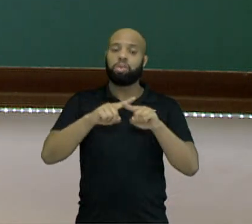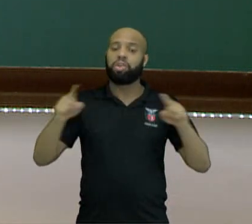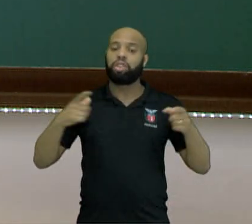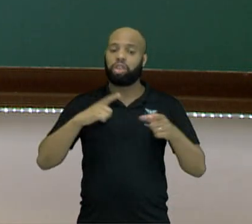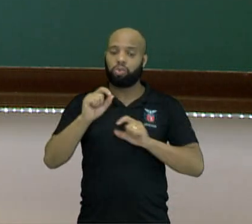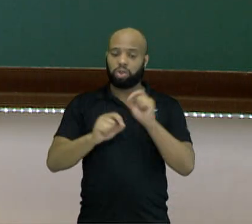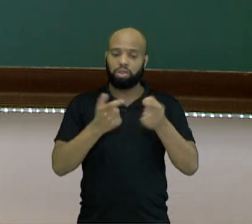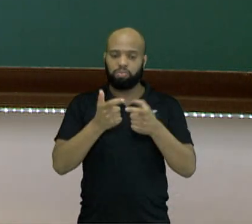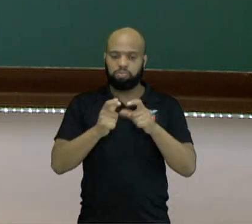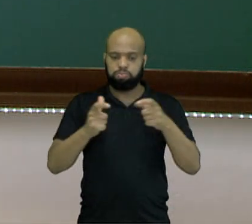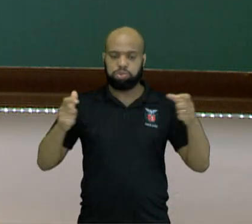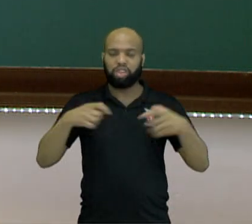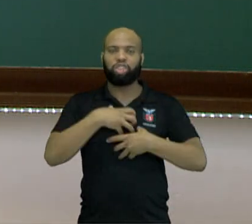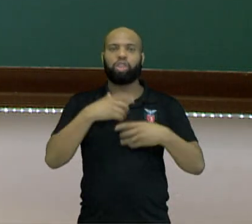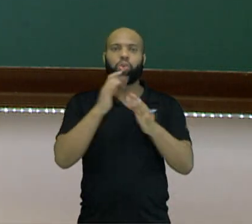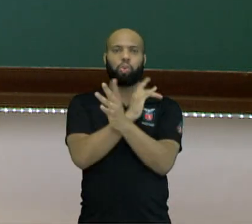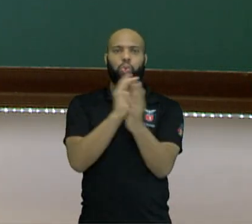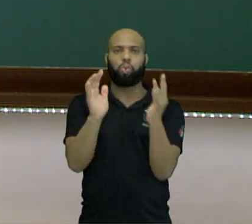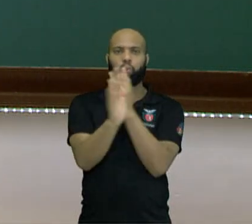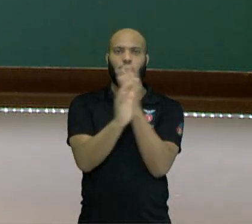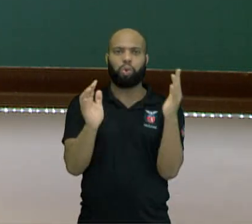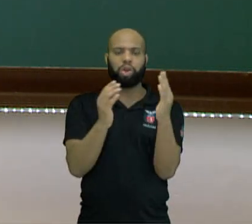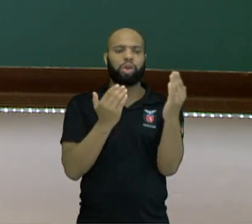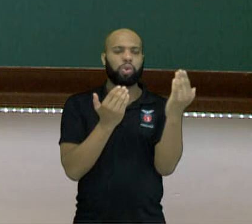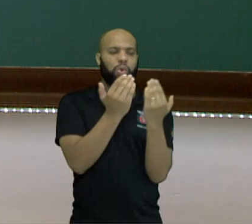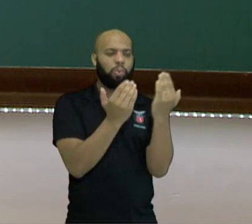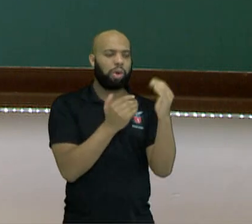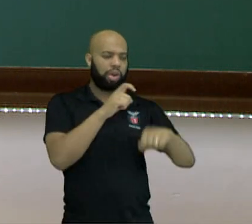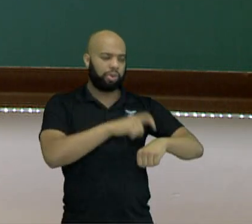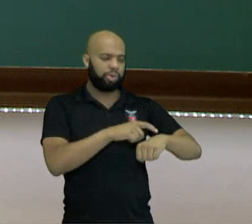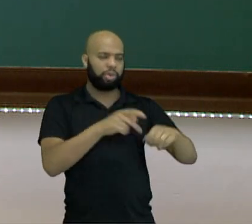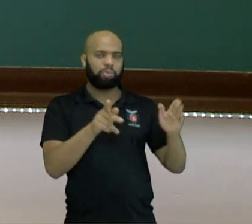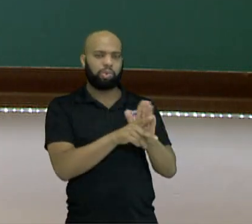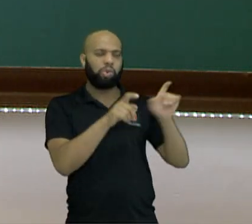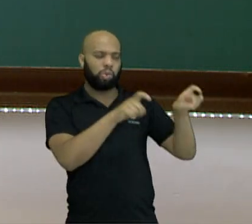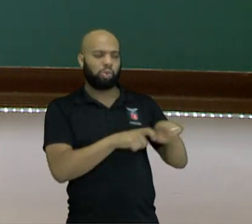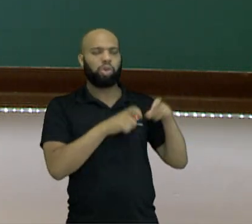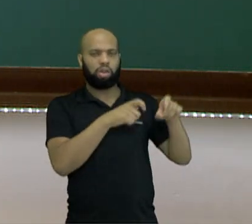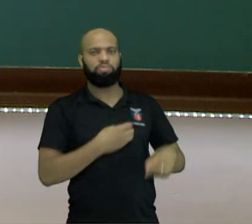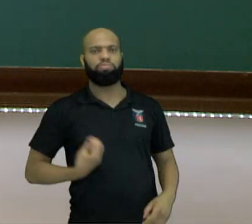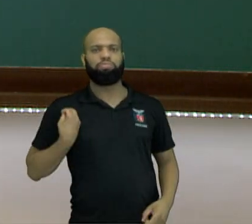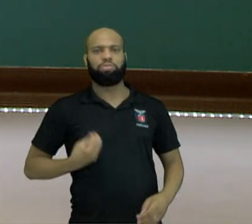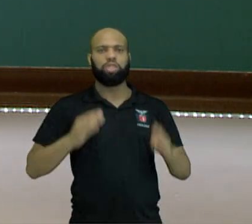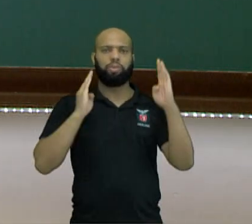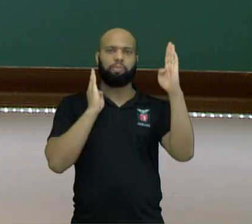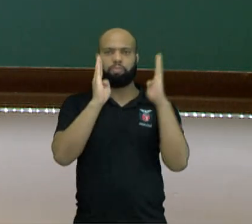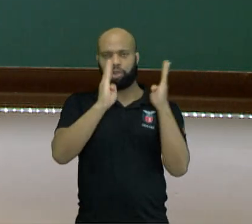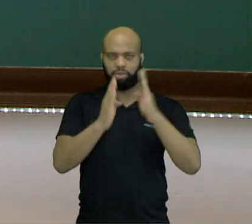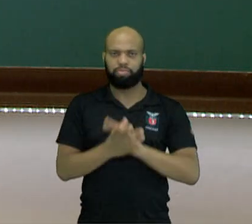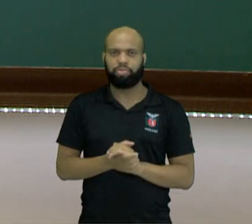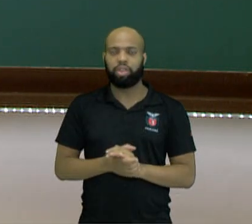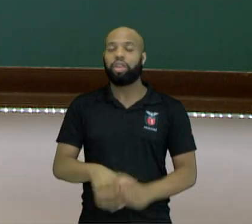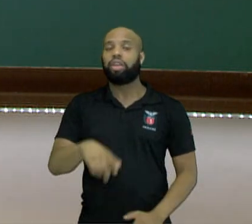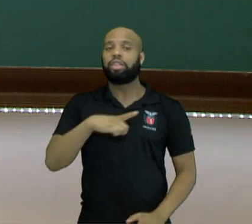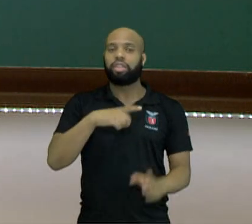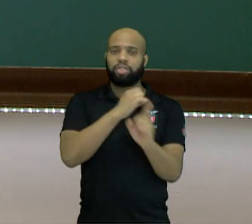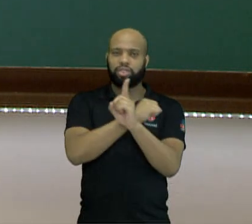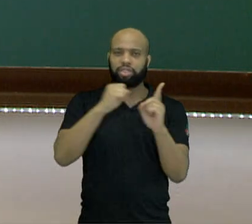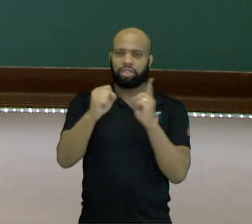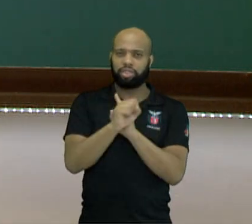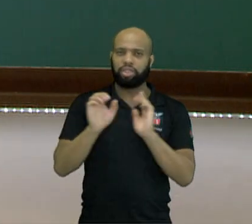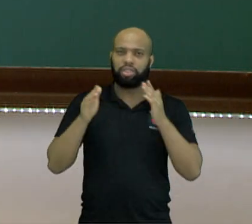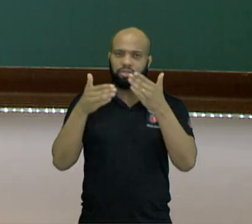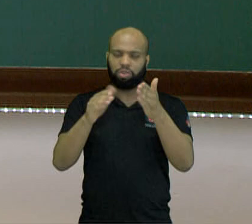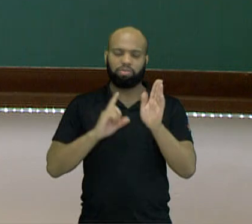rapidamente, comparado ao tempo que a sociedade rural ela predominou. Temos uma sociedade voltada a um